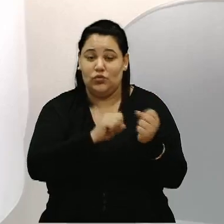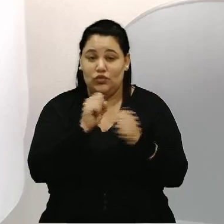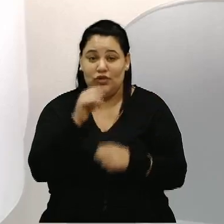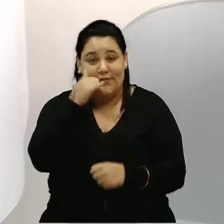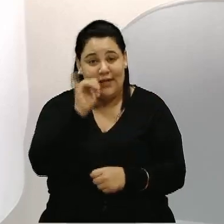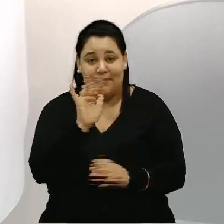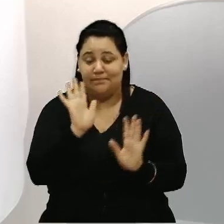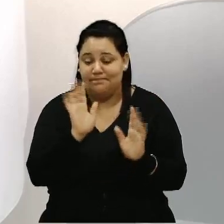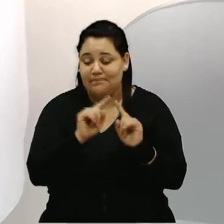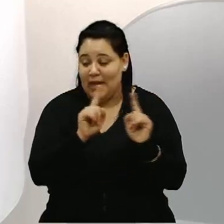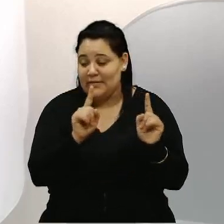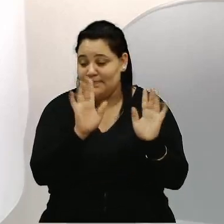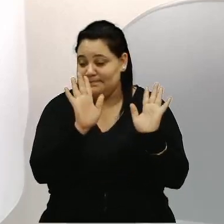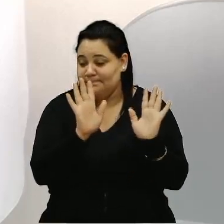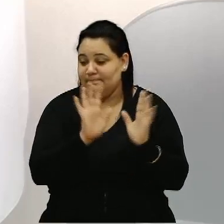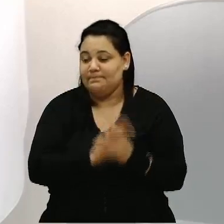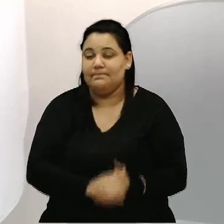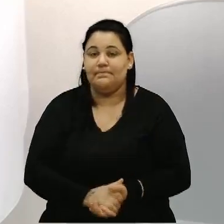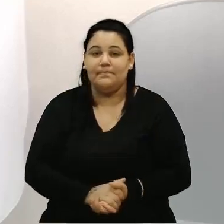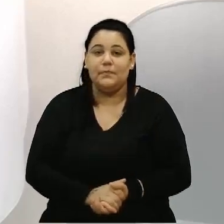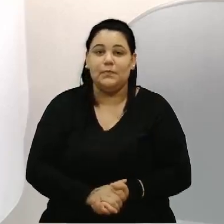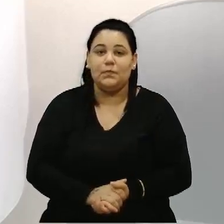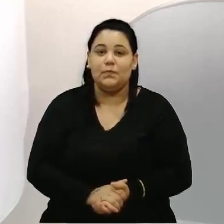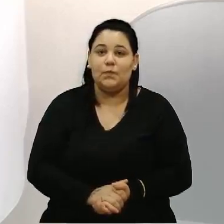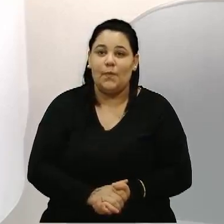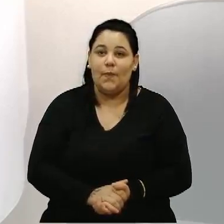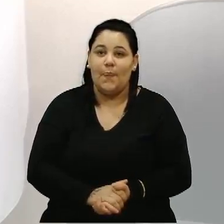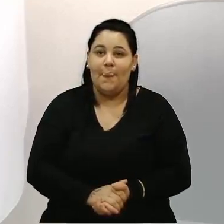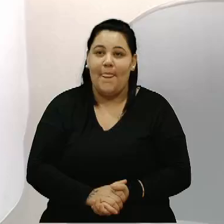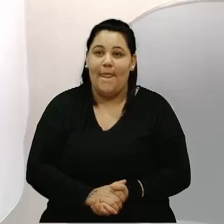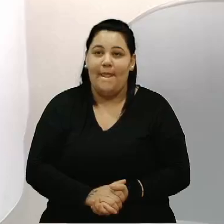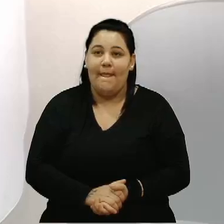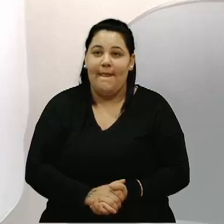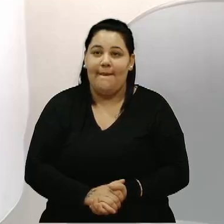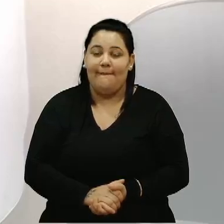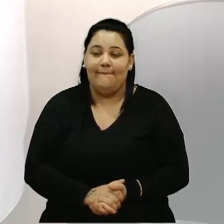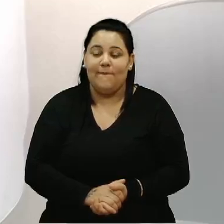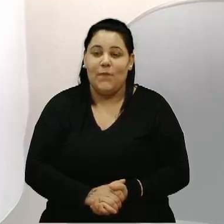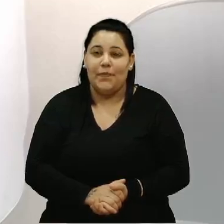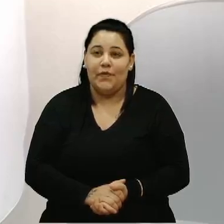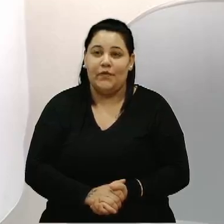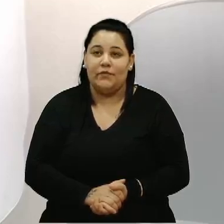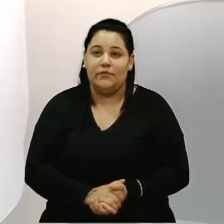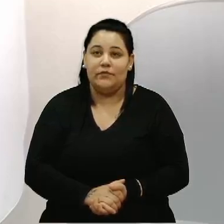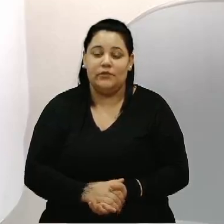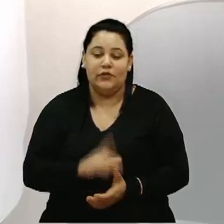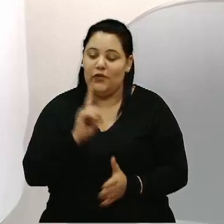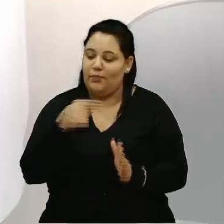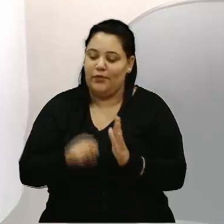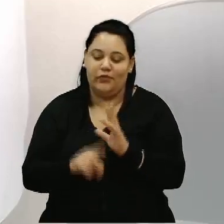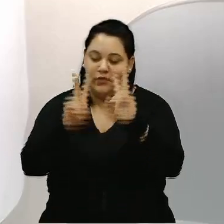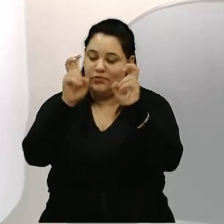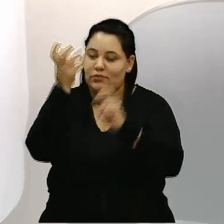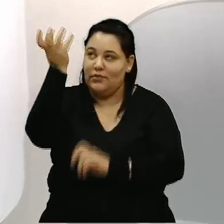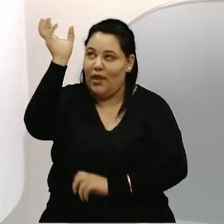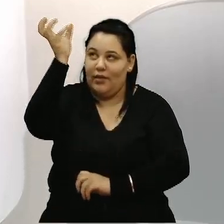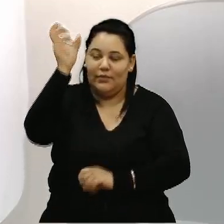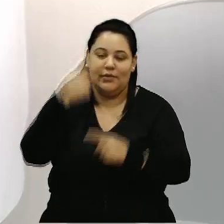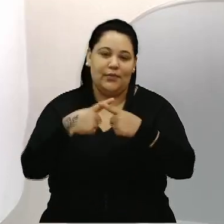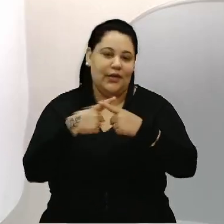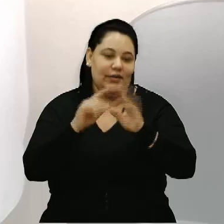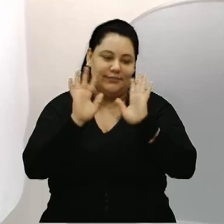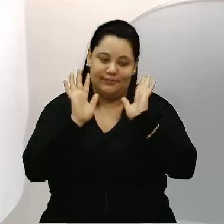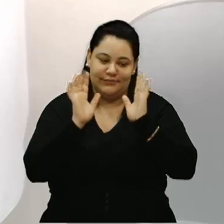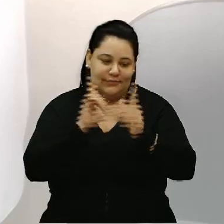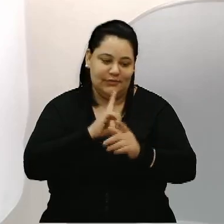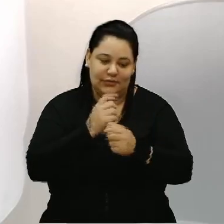prevenido. Mas, né? Nem vou entrar na questão de lâmpadas, vereador Bressan, porque tem coisas aí que...